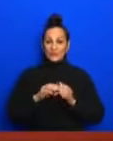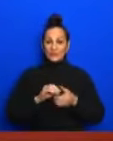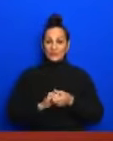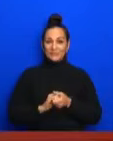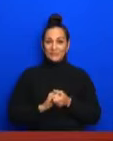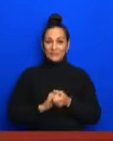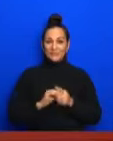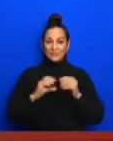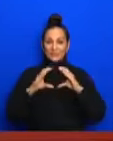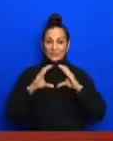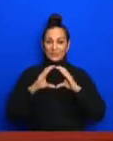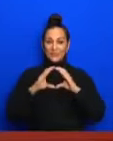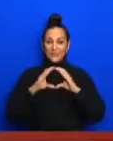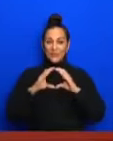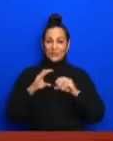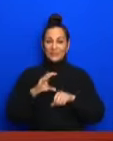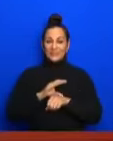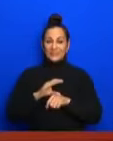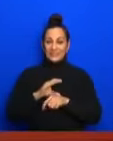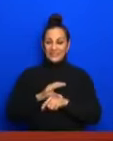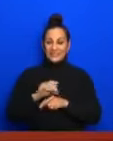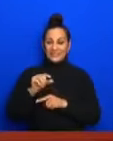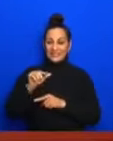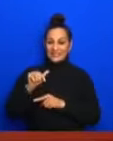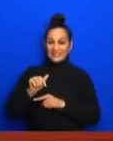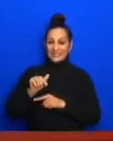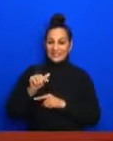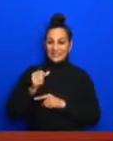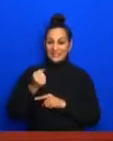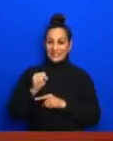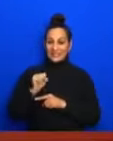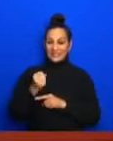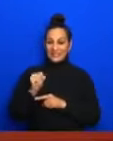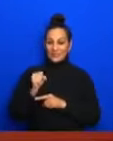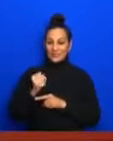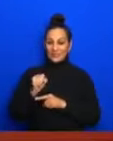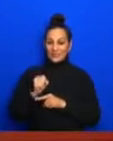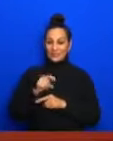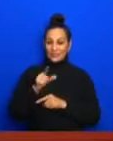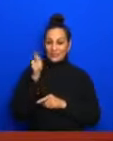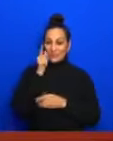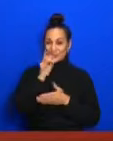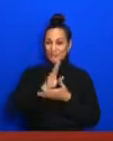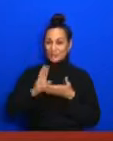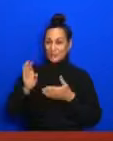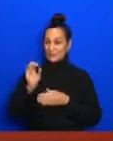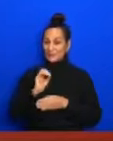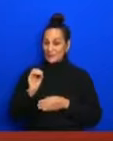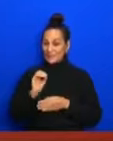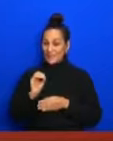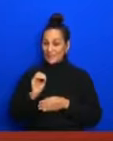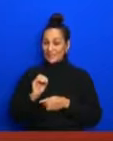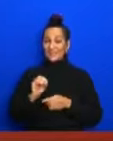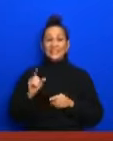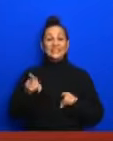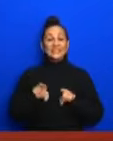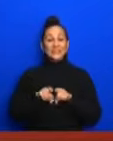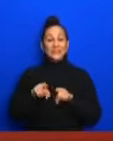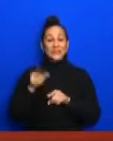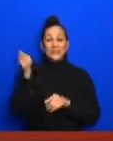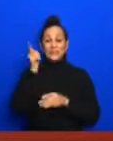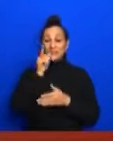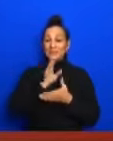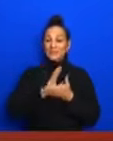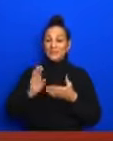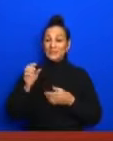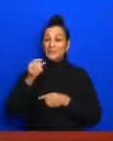Mania. Bola cinza 78, cinza 78. Você ganha prêmio com zero acerto, ganha também a partir